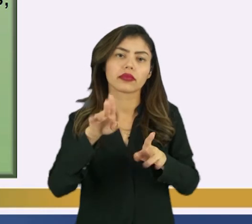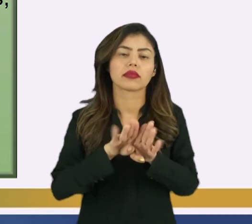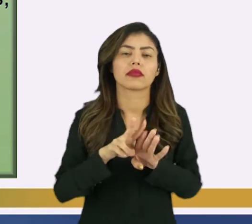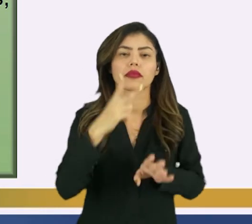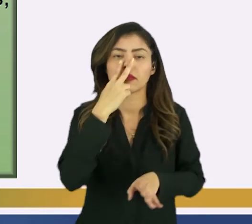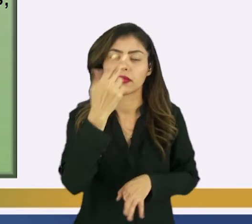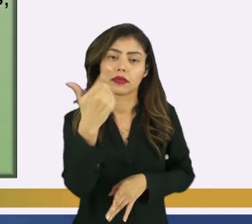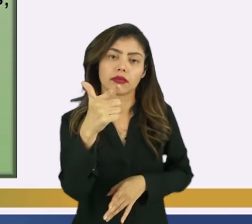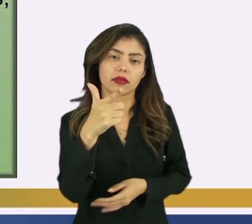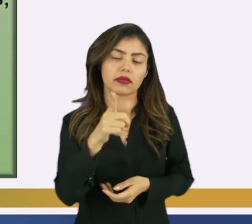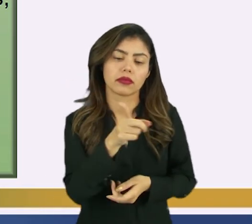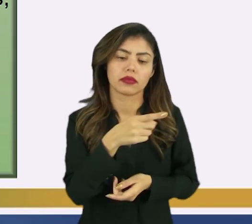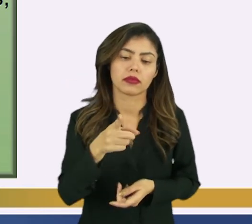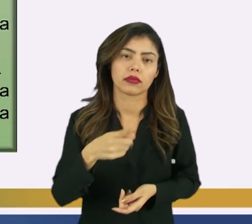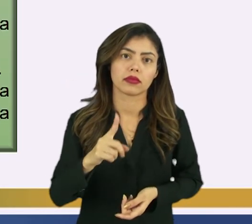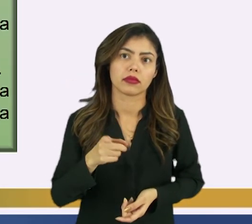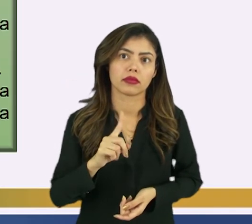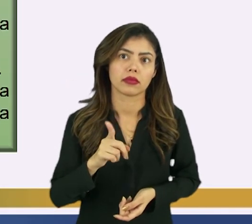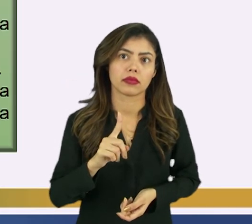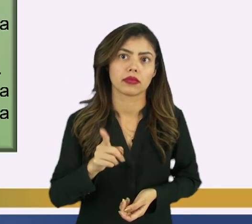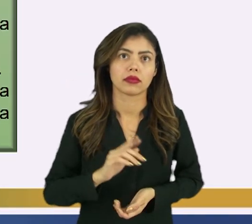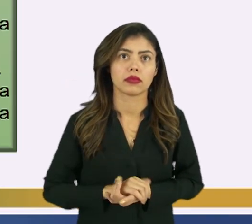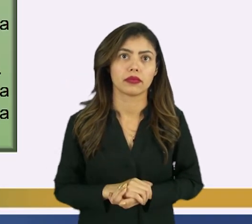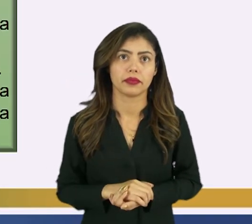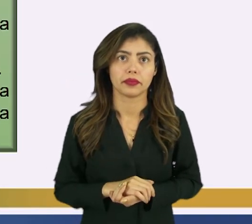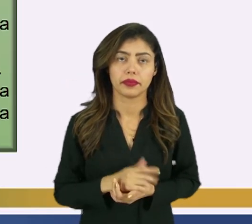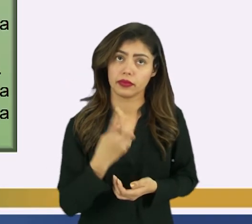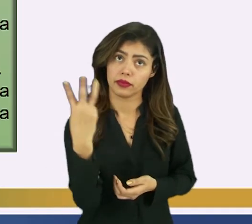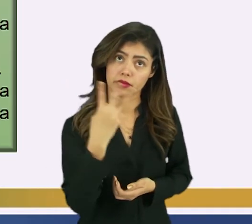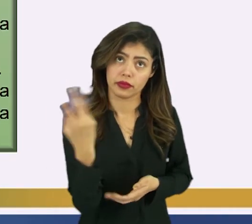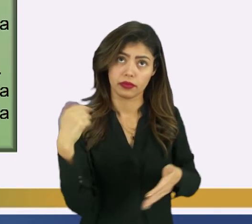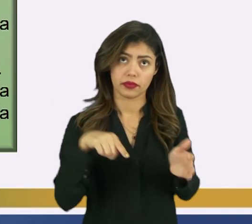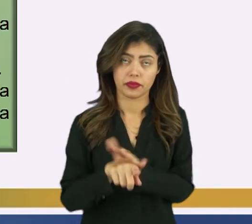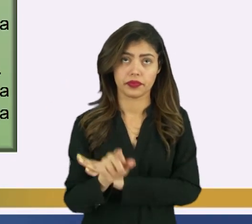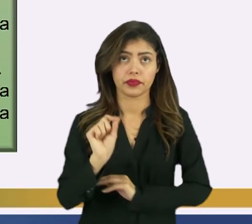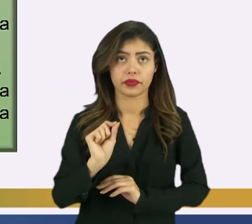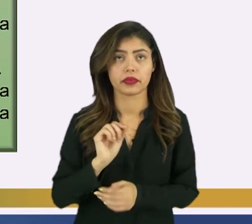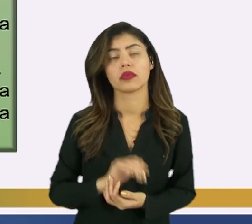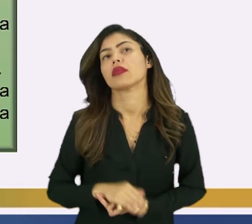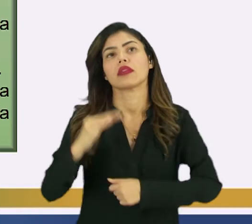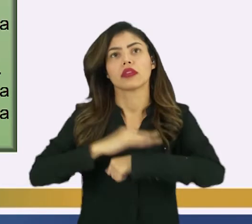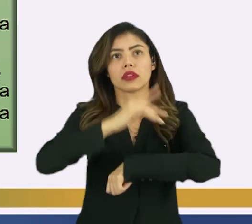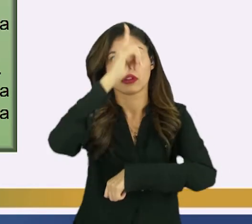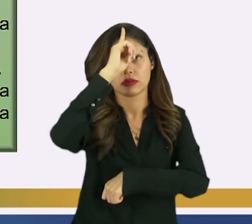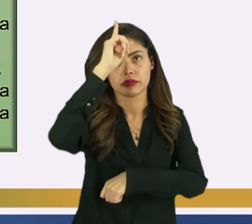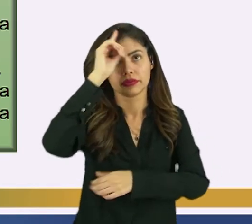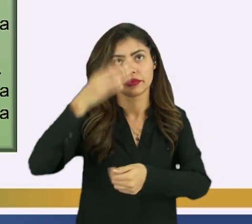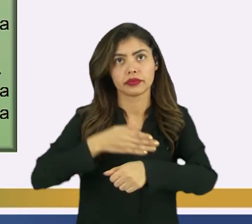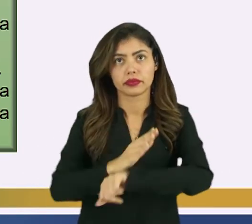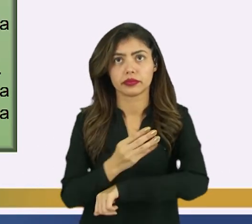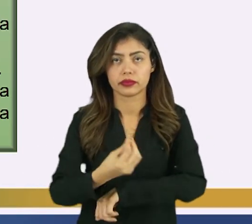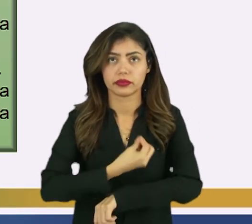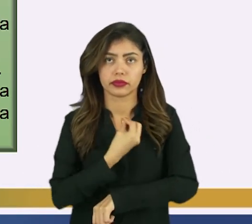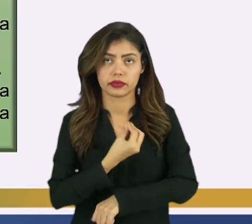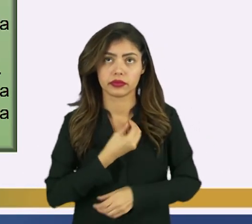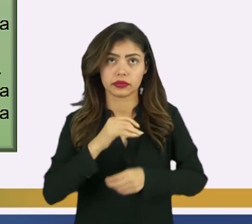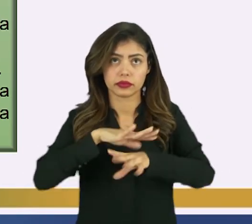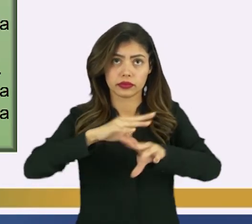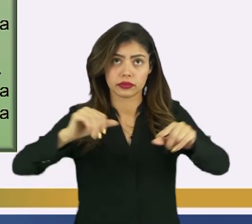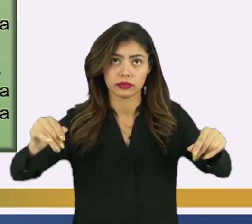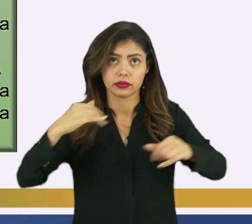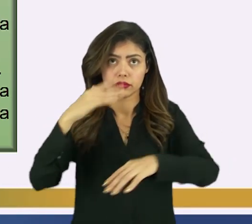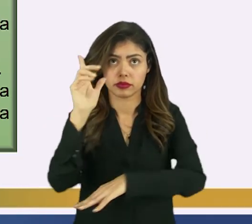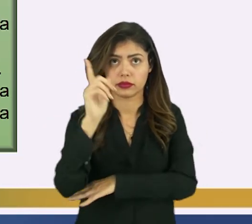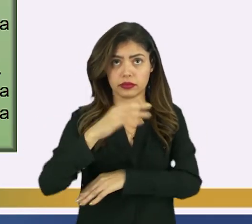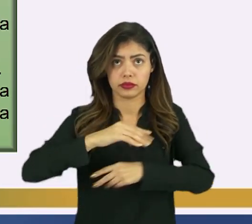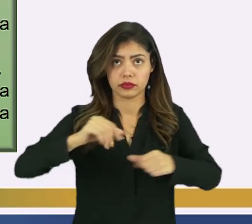mas que não apresentam cauda. E aí, na terceira questão, eu pergunto para vocês: os anfíbios adultos, apesar de viverem